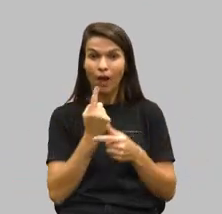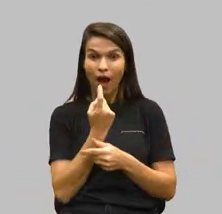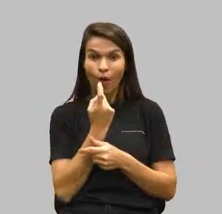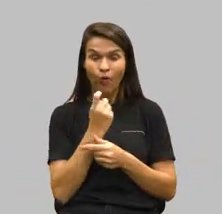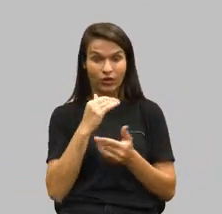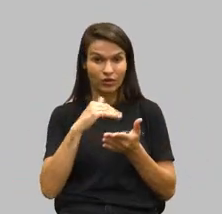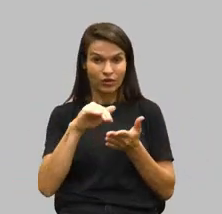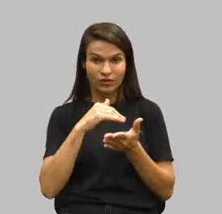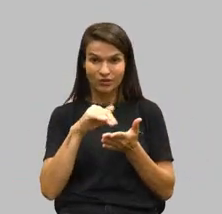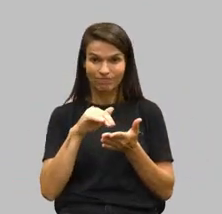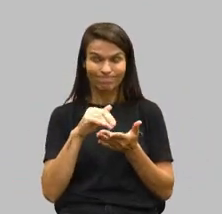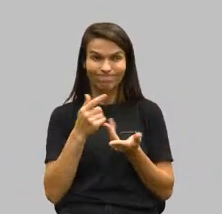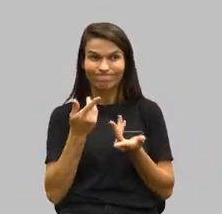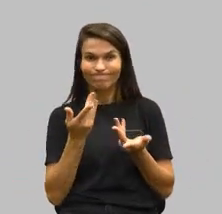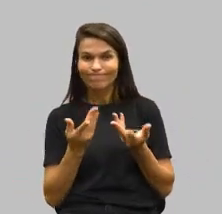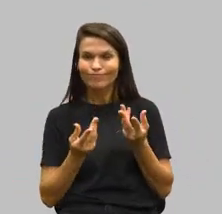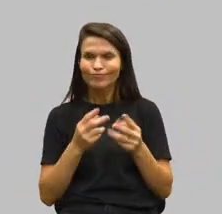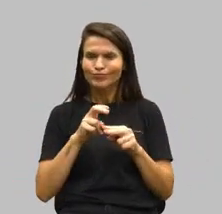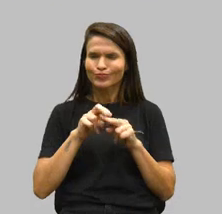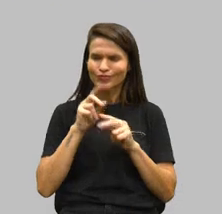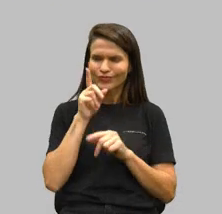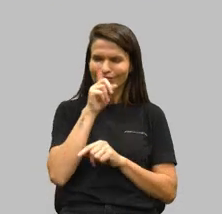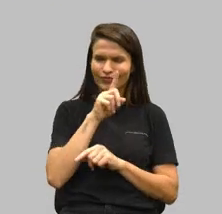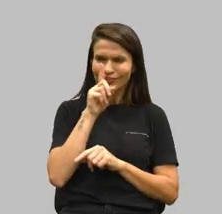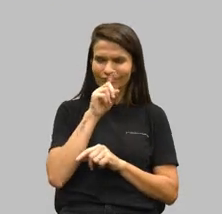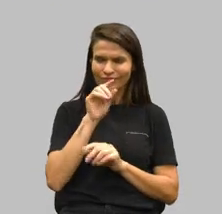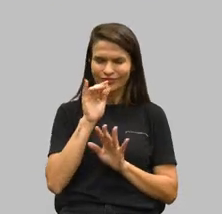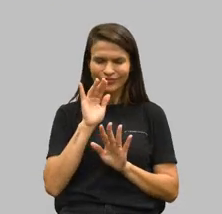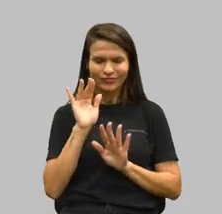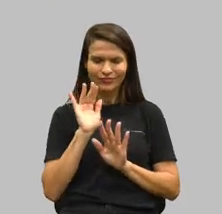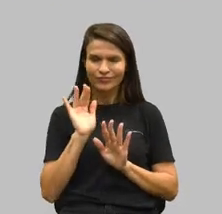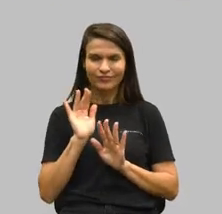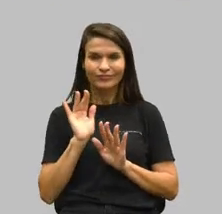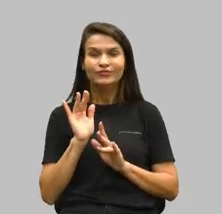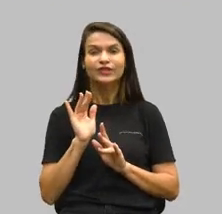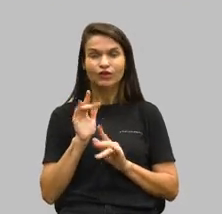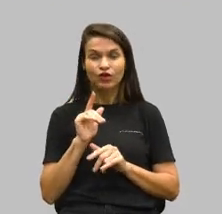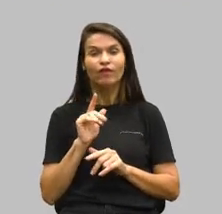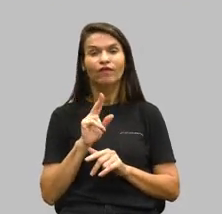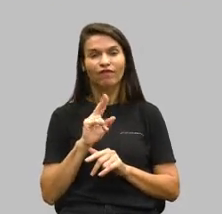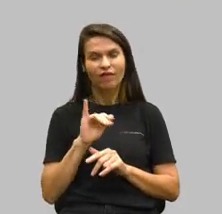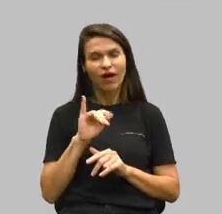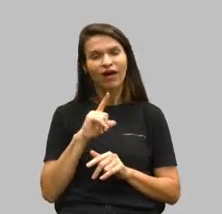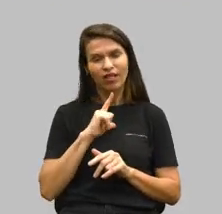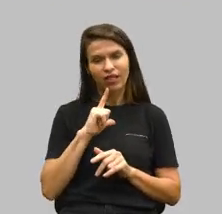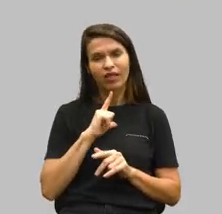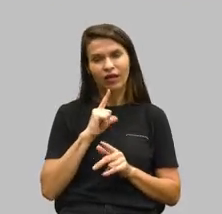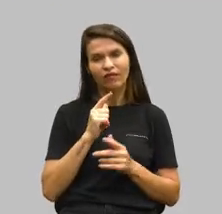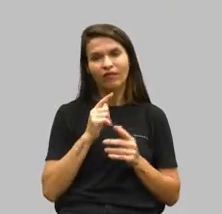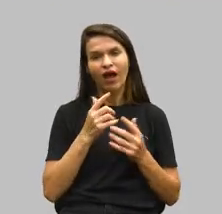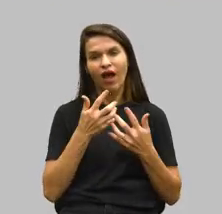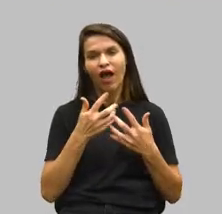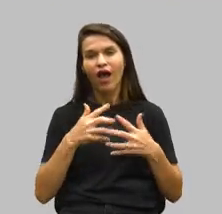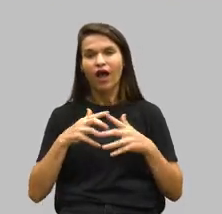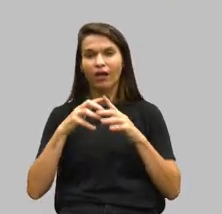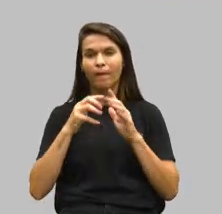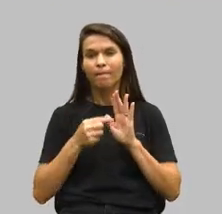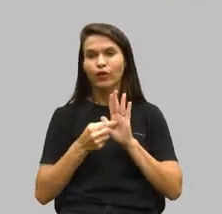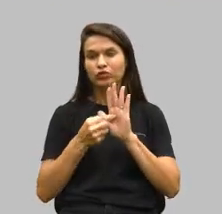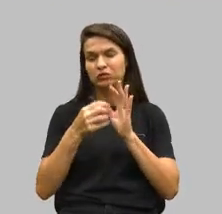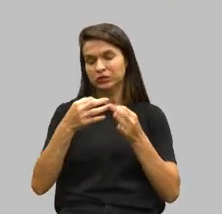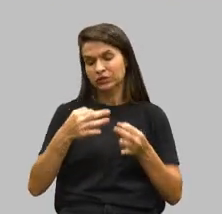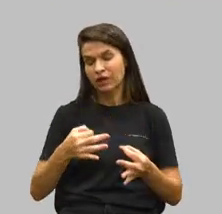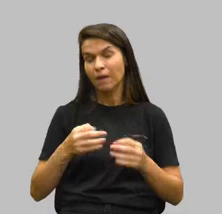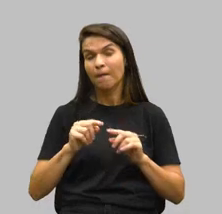é para não funcionar então sem demagogia vai ter uma coisa ou outra que vai aparecer em destaque ali